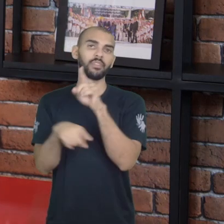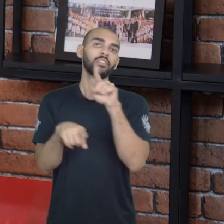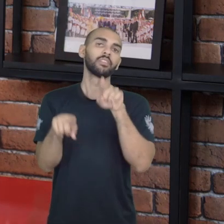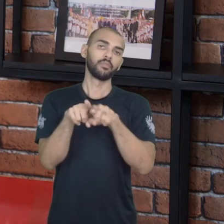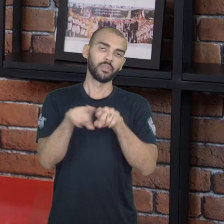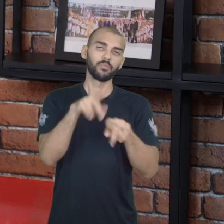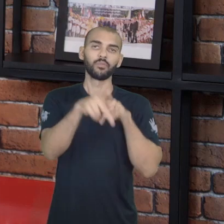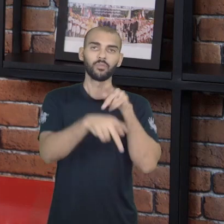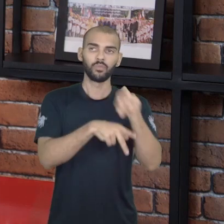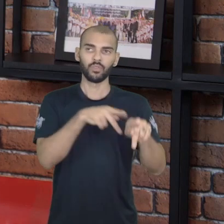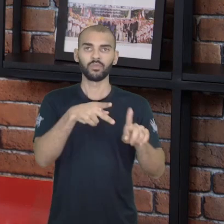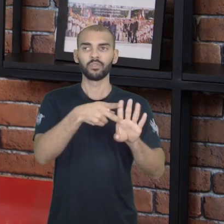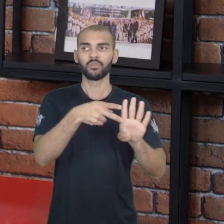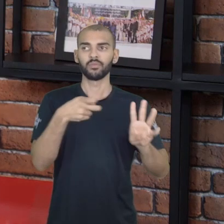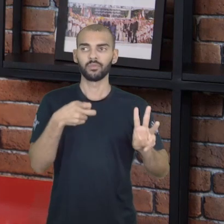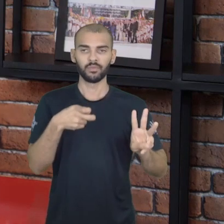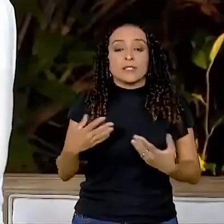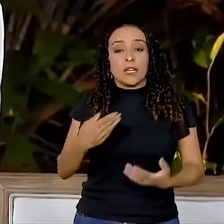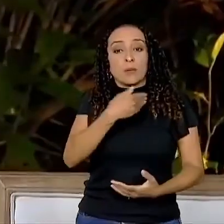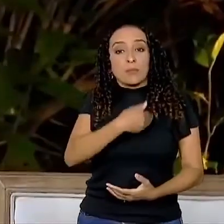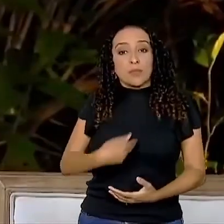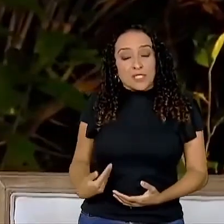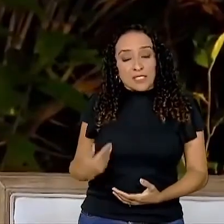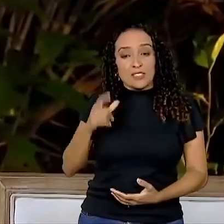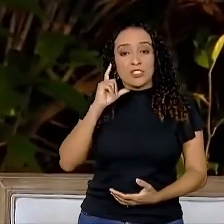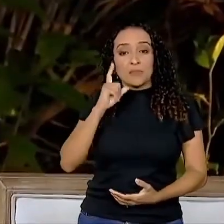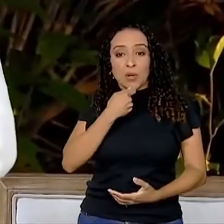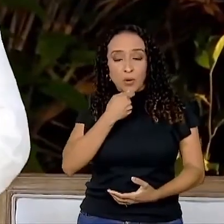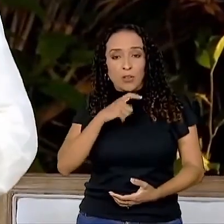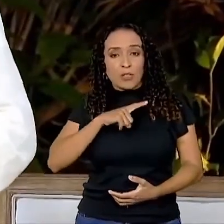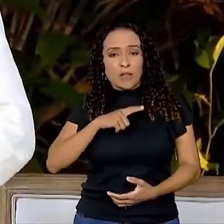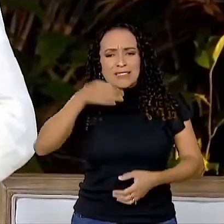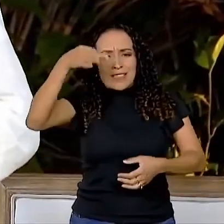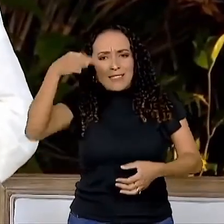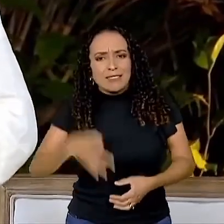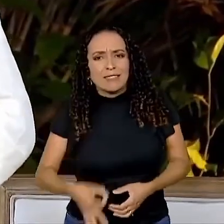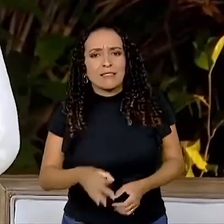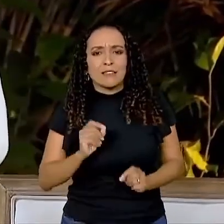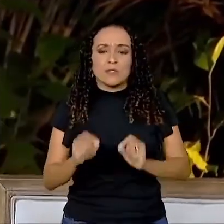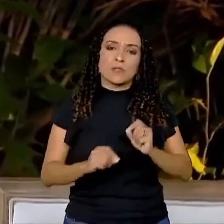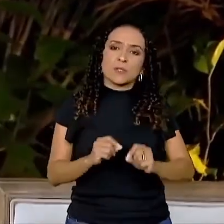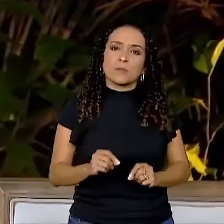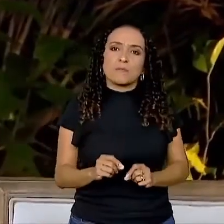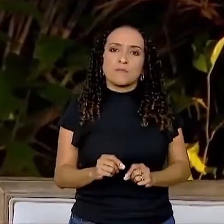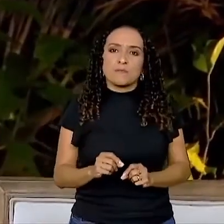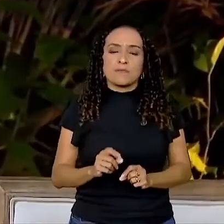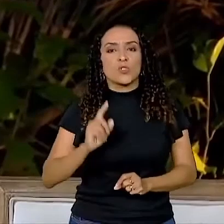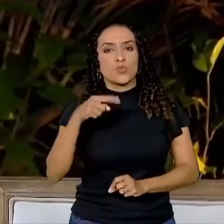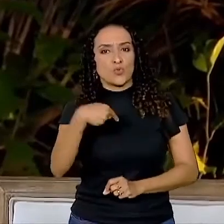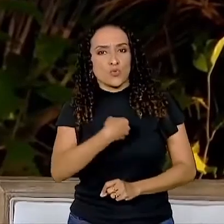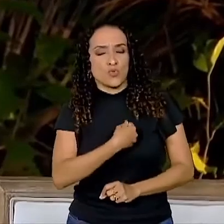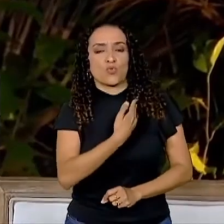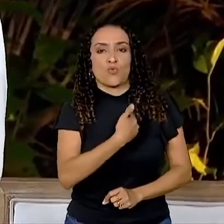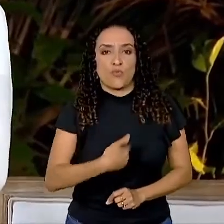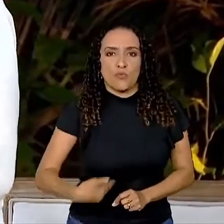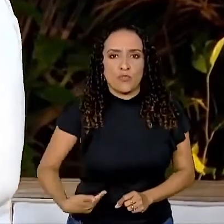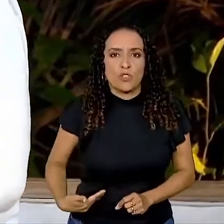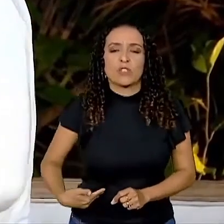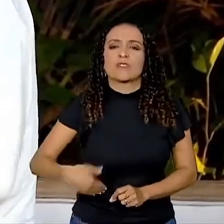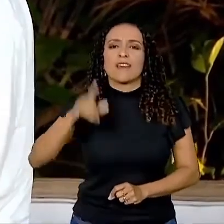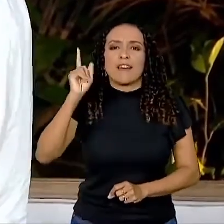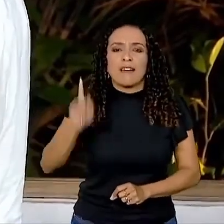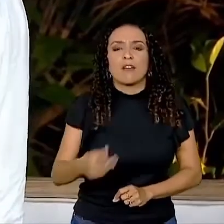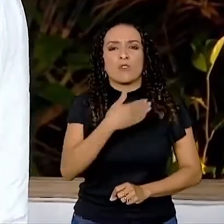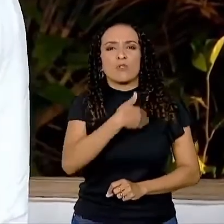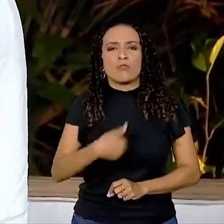Amazônia e os povos indígenas. Eu tenho certeza absoluta que o nosso governo já é o